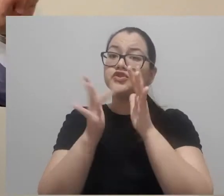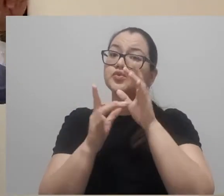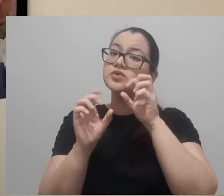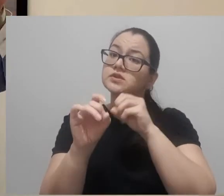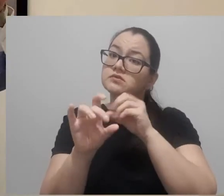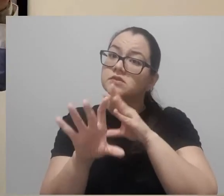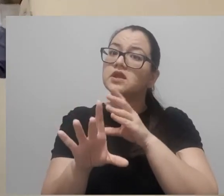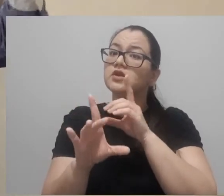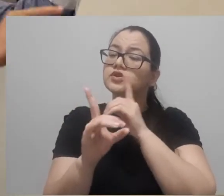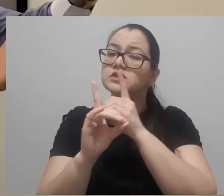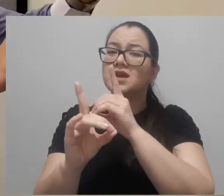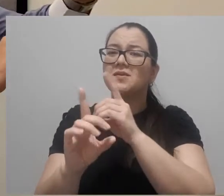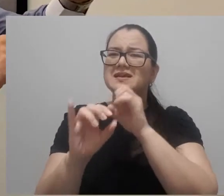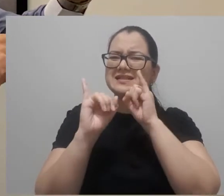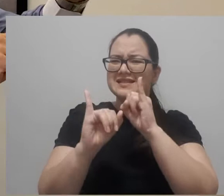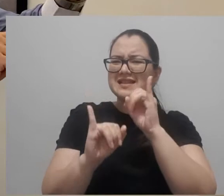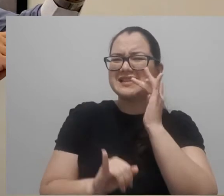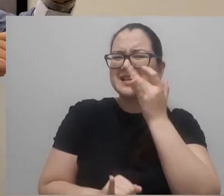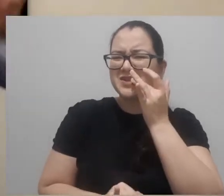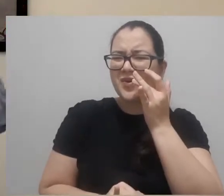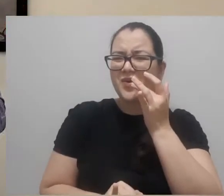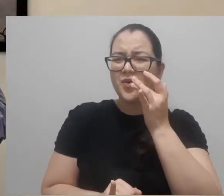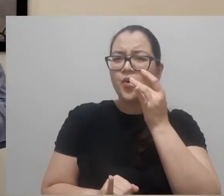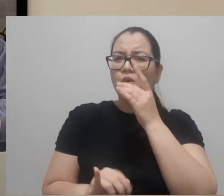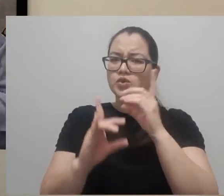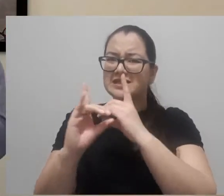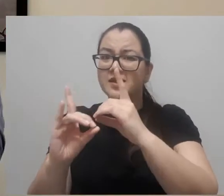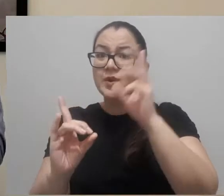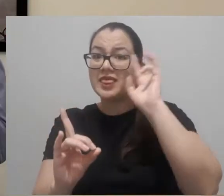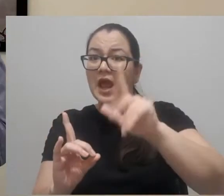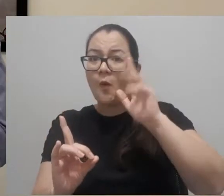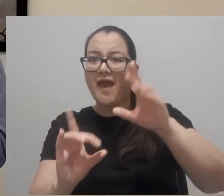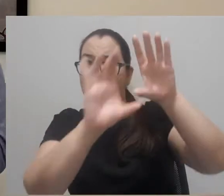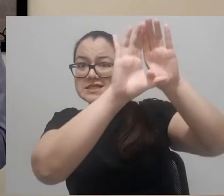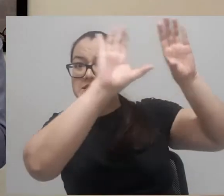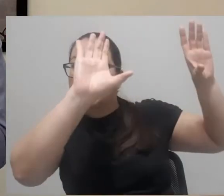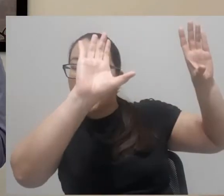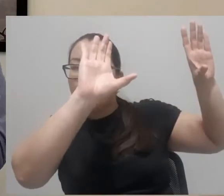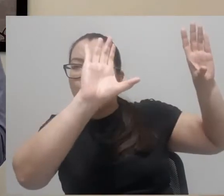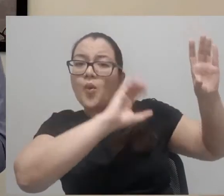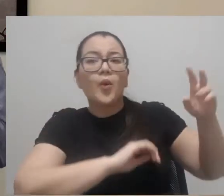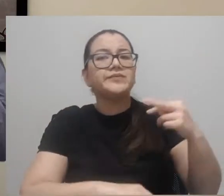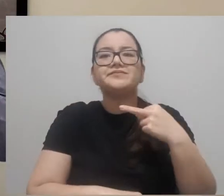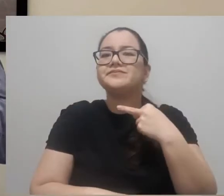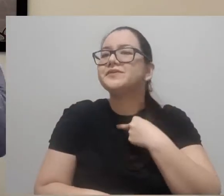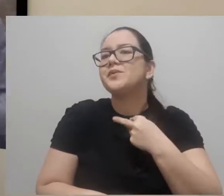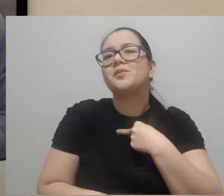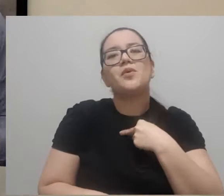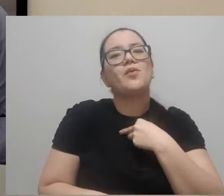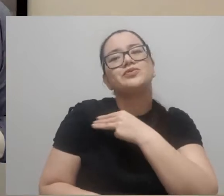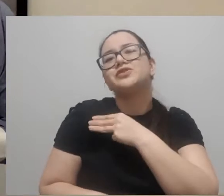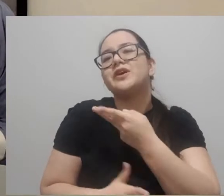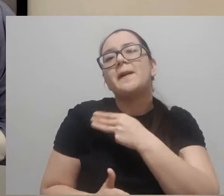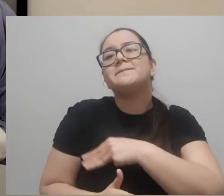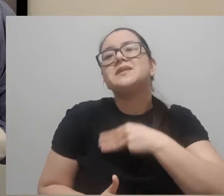não estivessem nos céus, eles não poderiam cumprir com a missão que o Senhor estava lhes